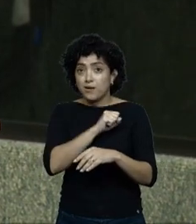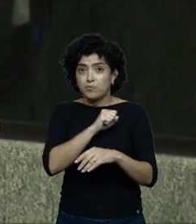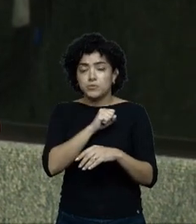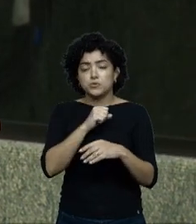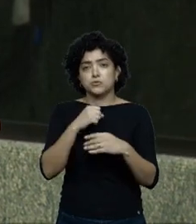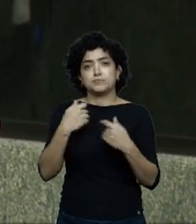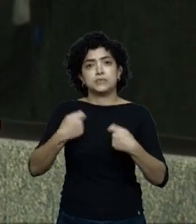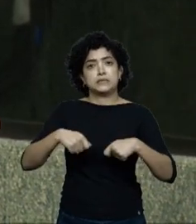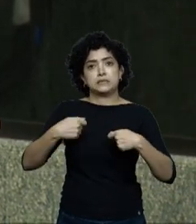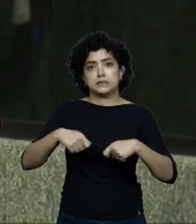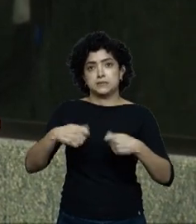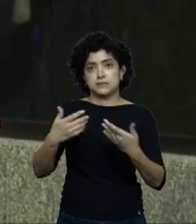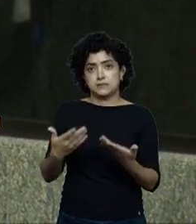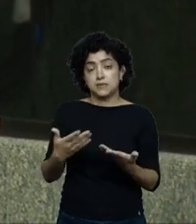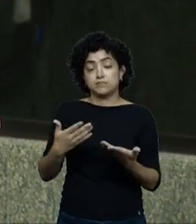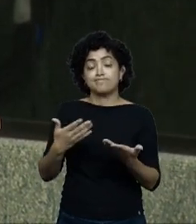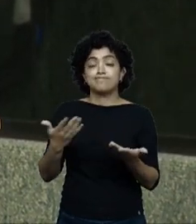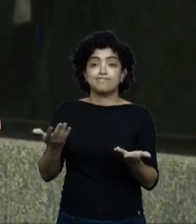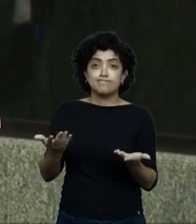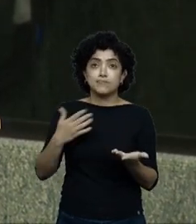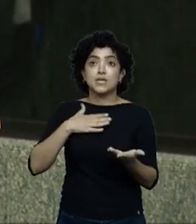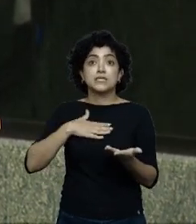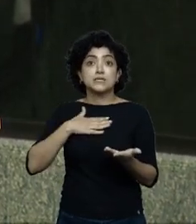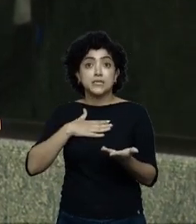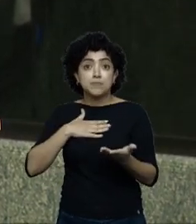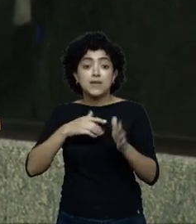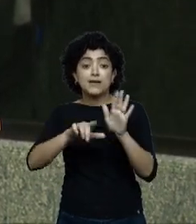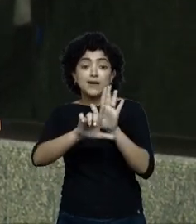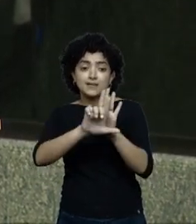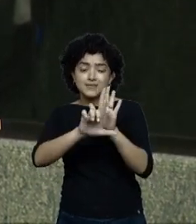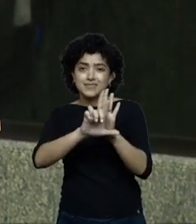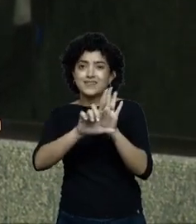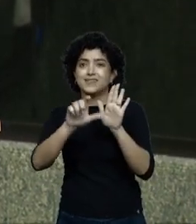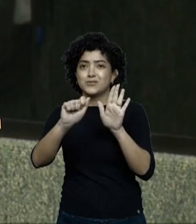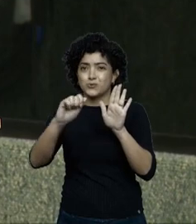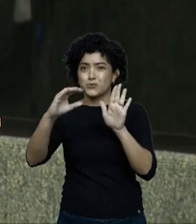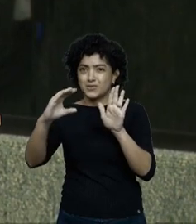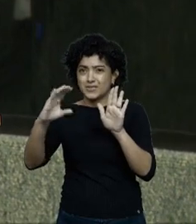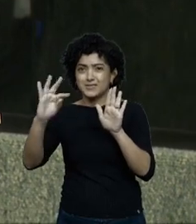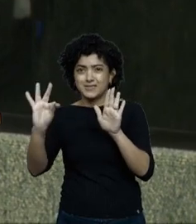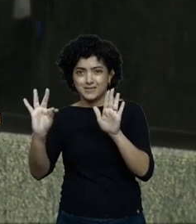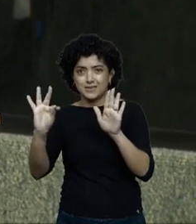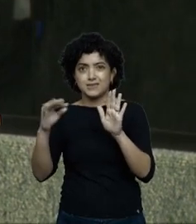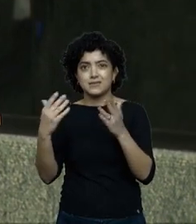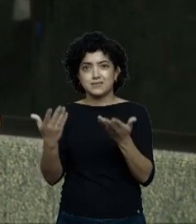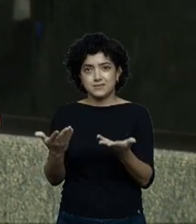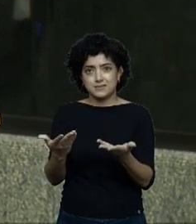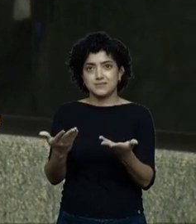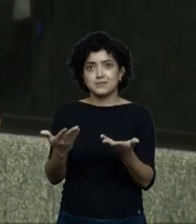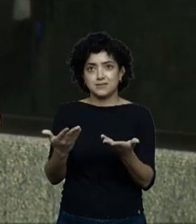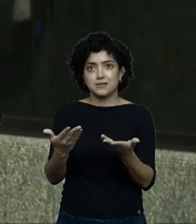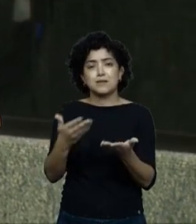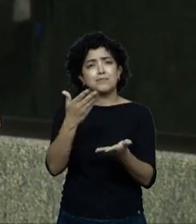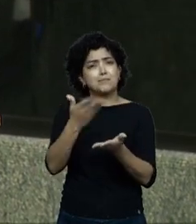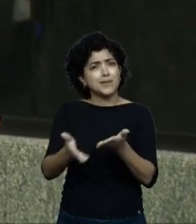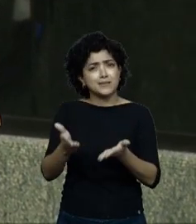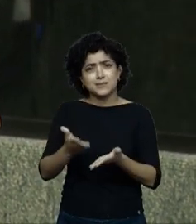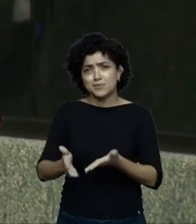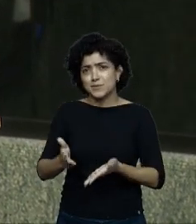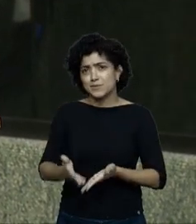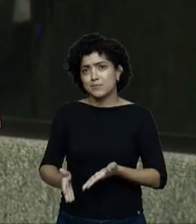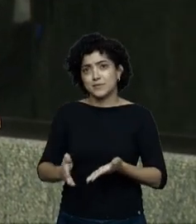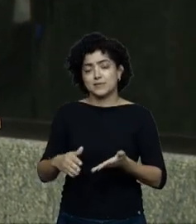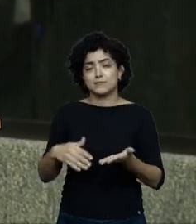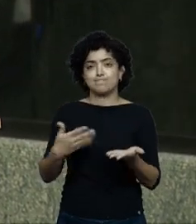e nós gostaríamos que fosse a revista as leis dos as ideias porque já foi tido muitas perdas até o momento